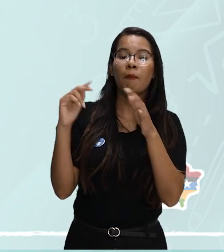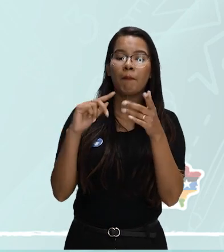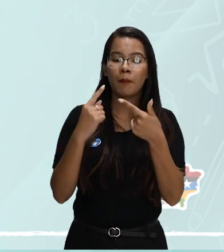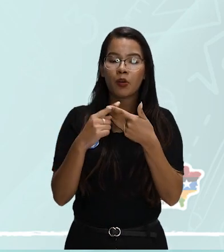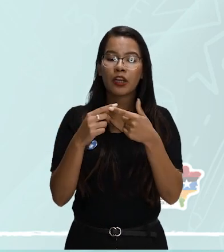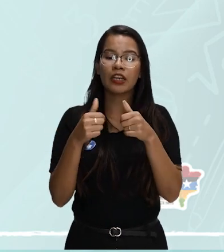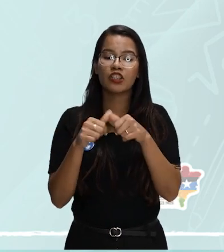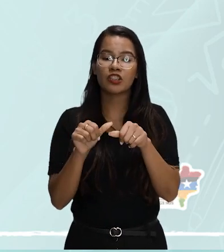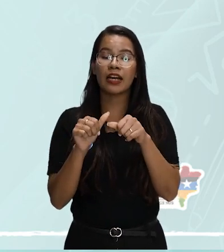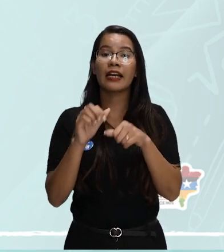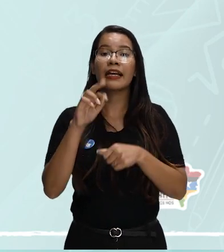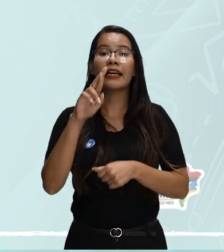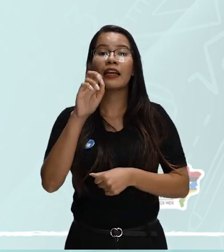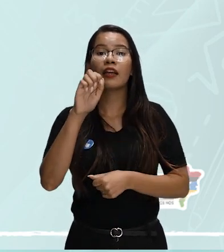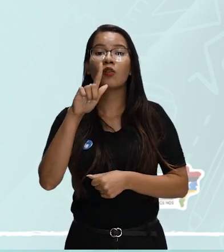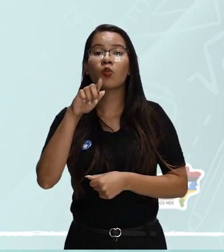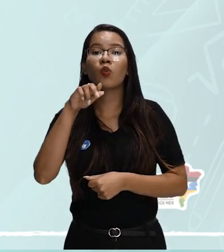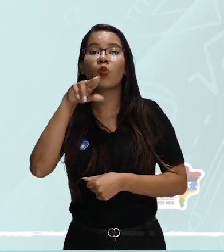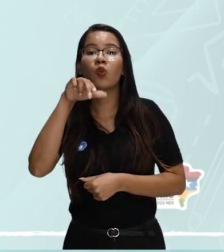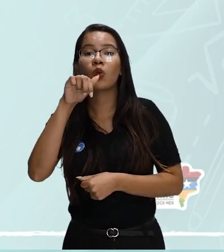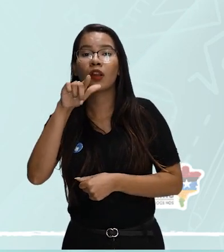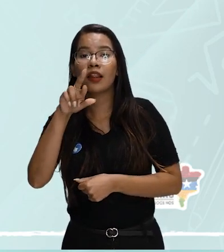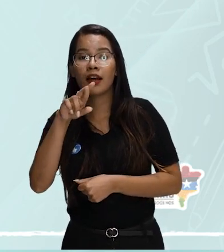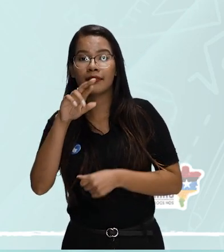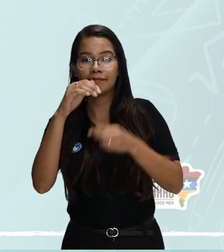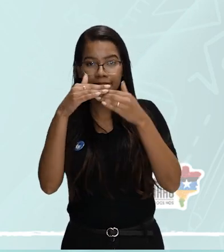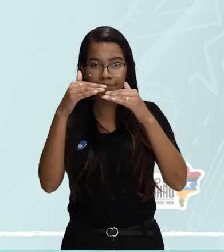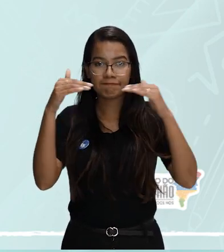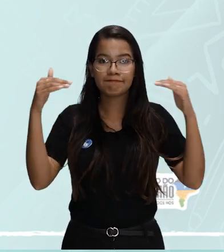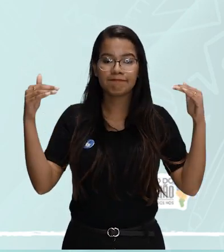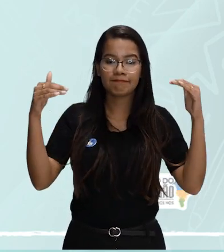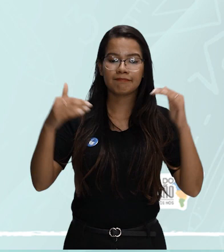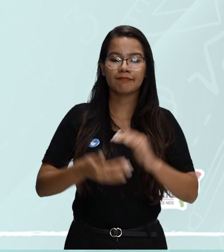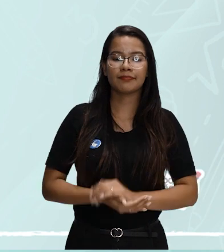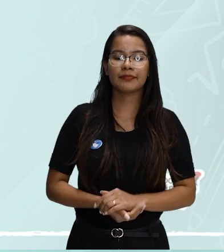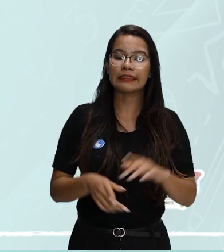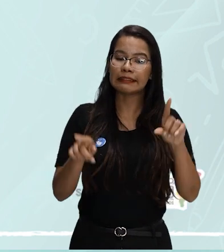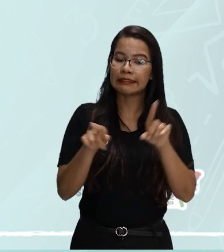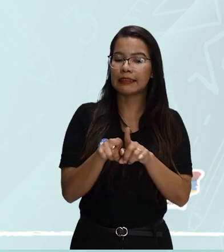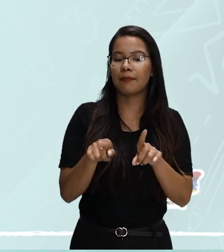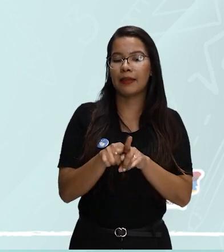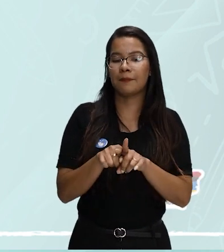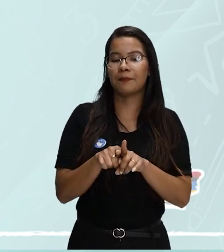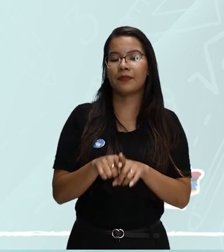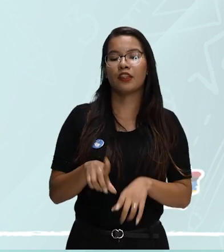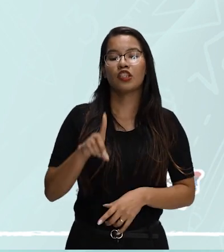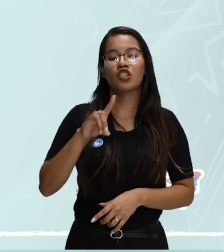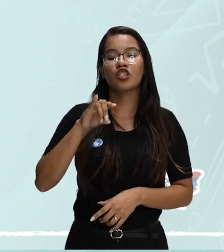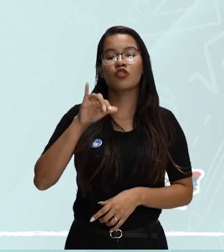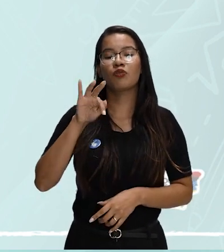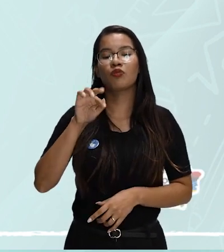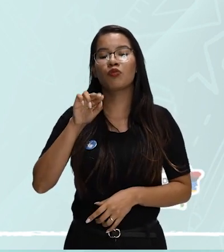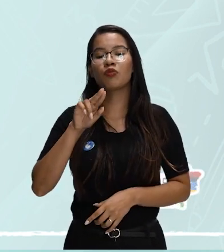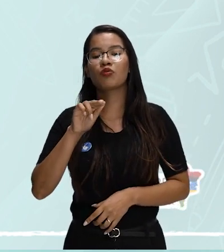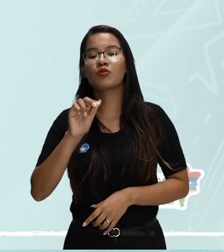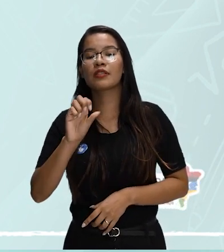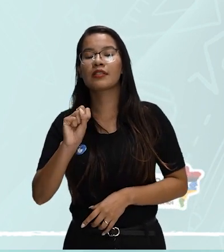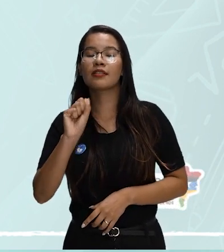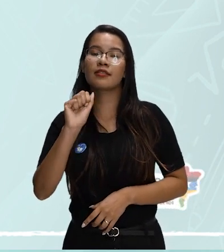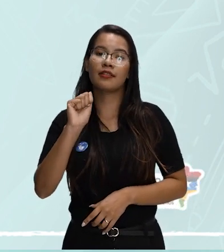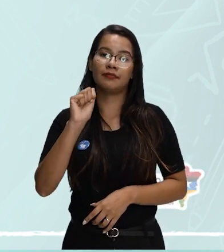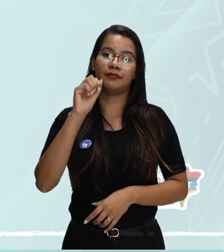reflexão difusa. A reflexão difusa é aquela que não mantém regularidades. Não tem regularidades.